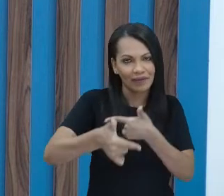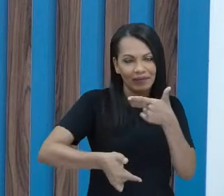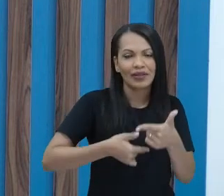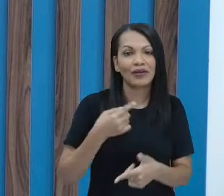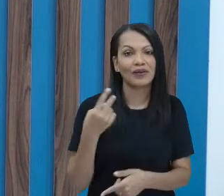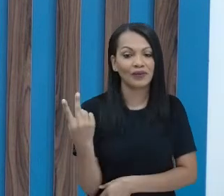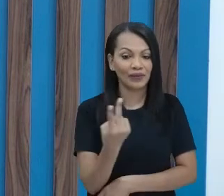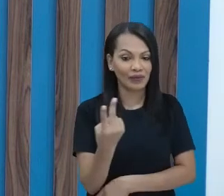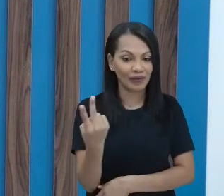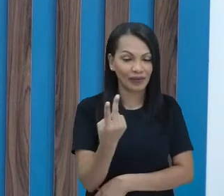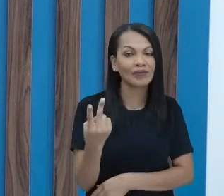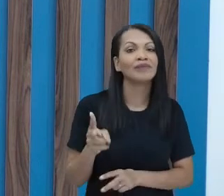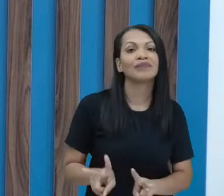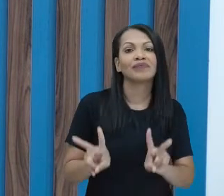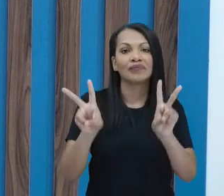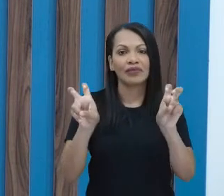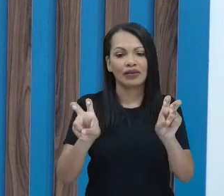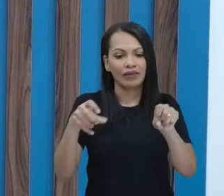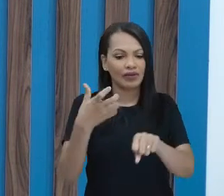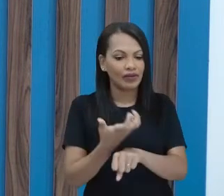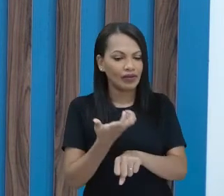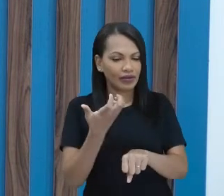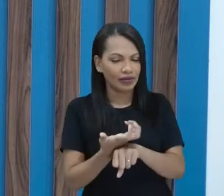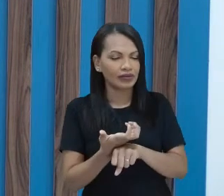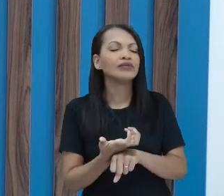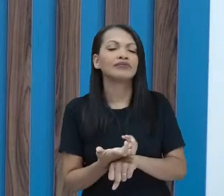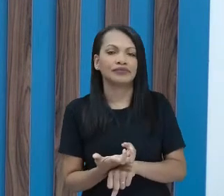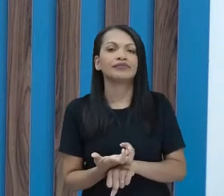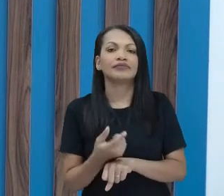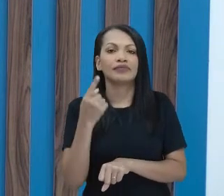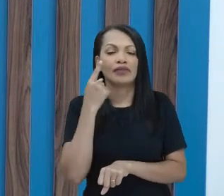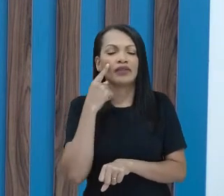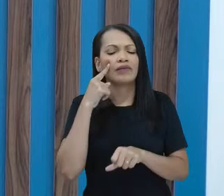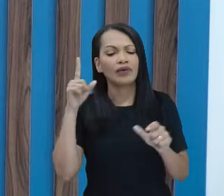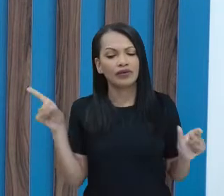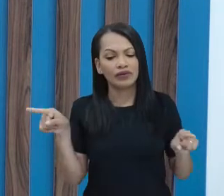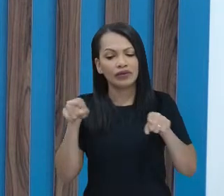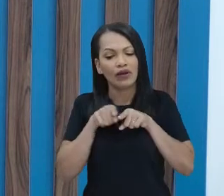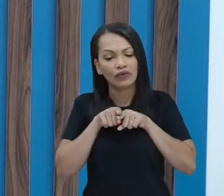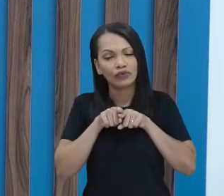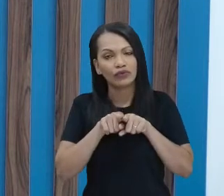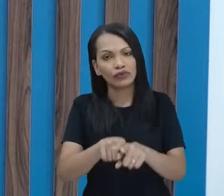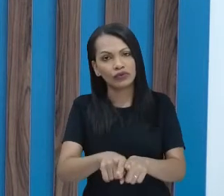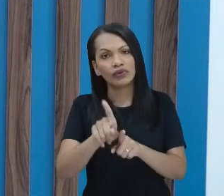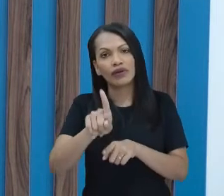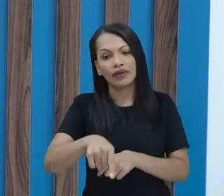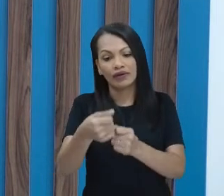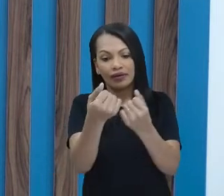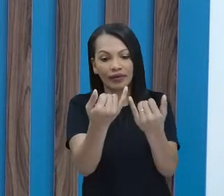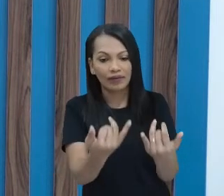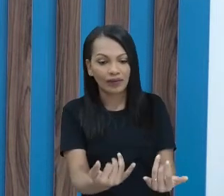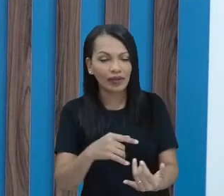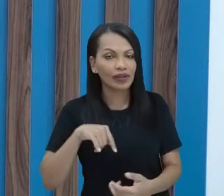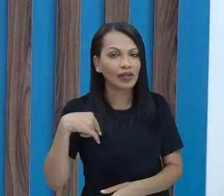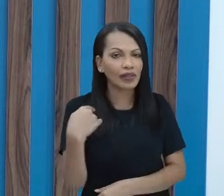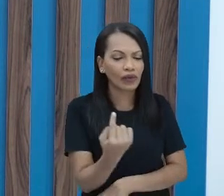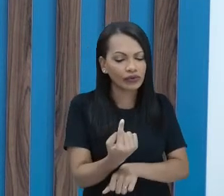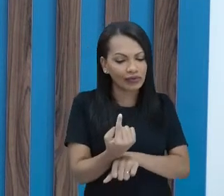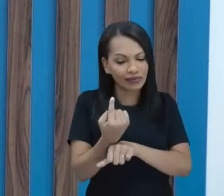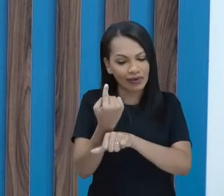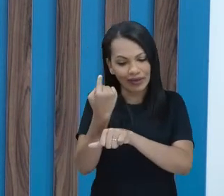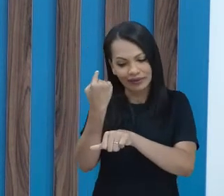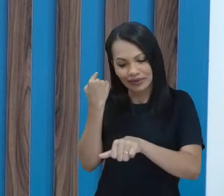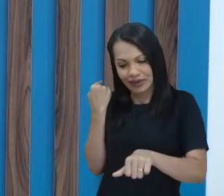dois assuntos aí que... São duas disciplinas, melhor dizendo, né? Que se complementam, falam muito, né, do nosso